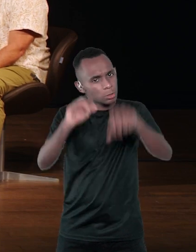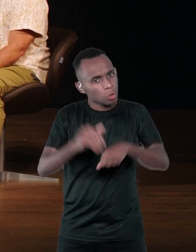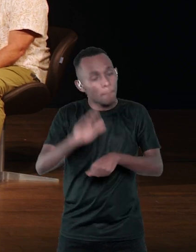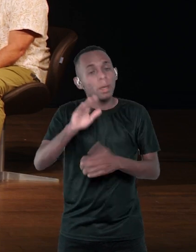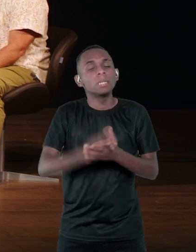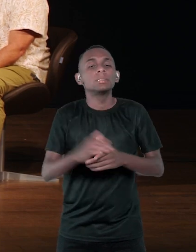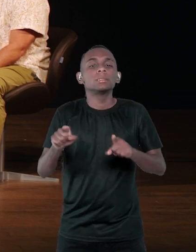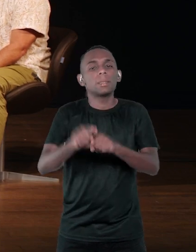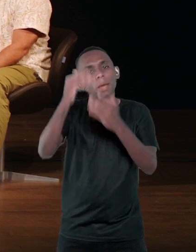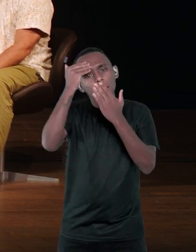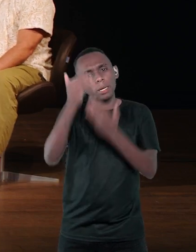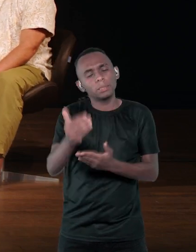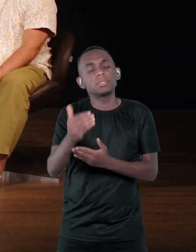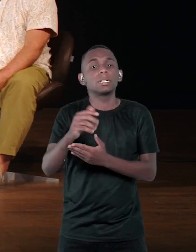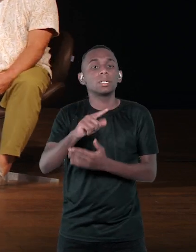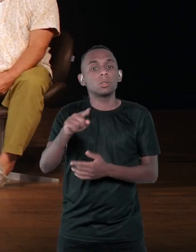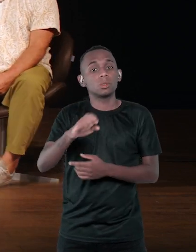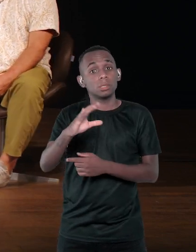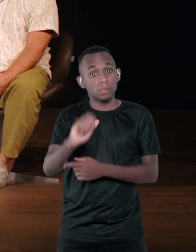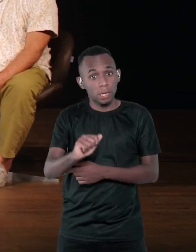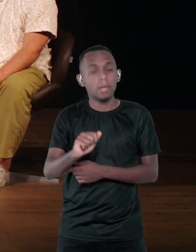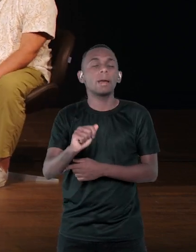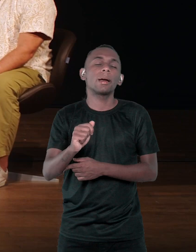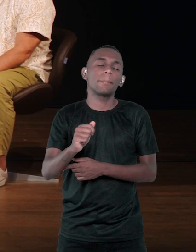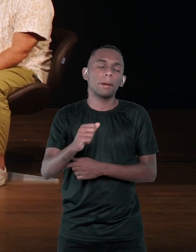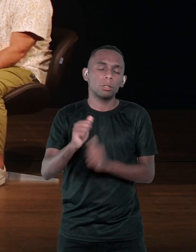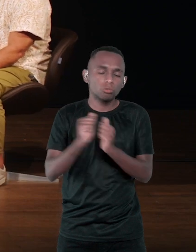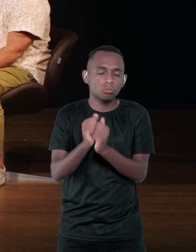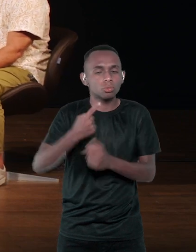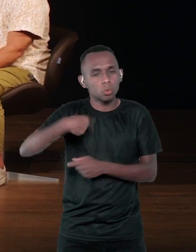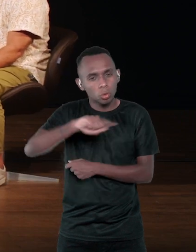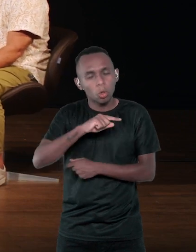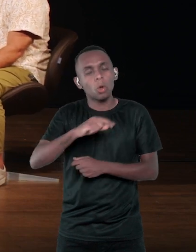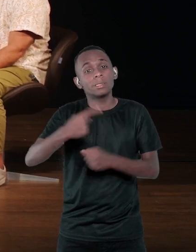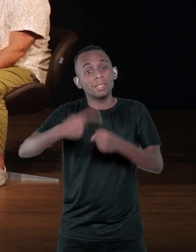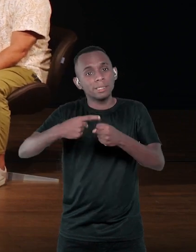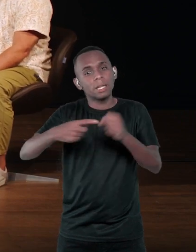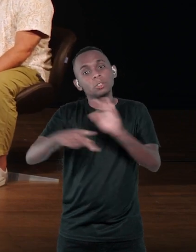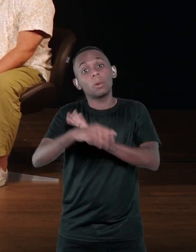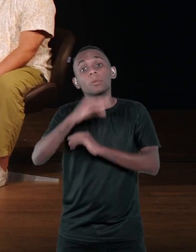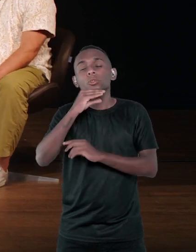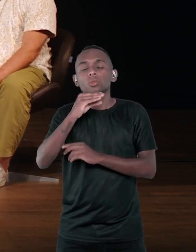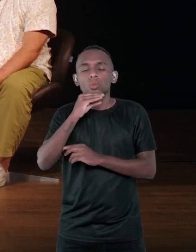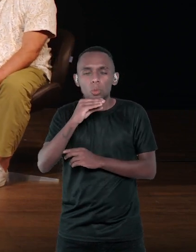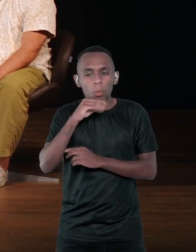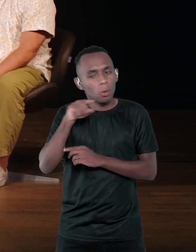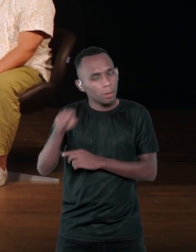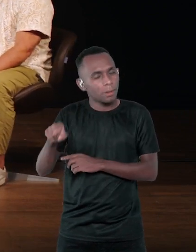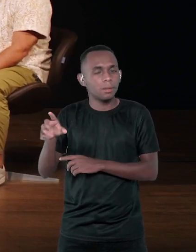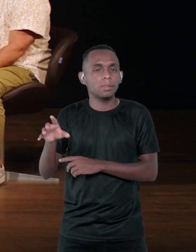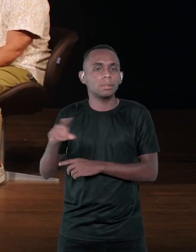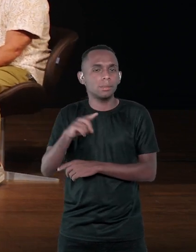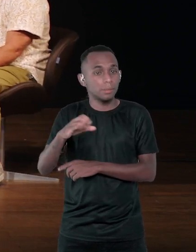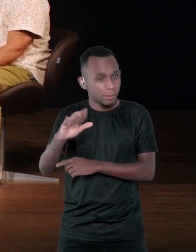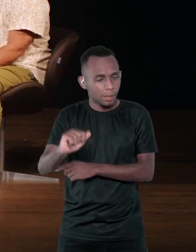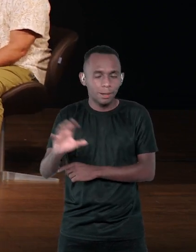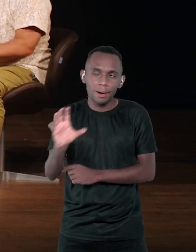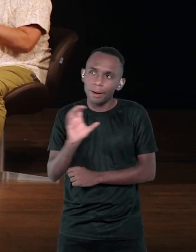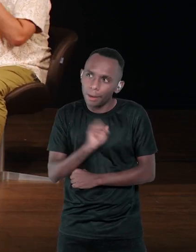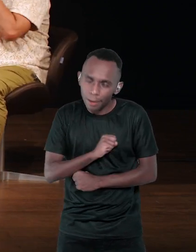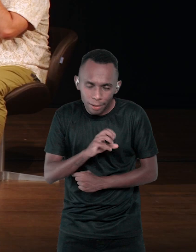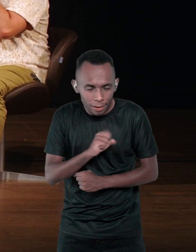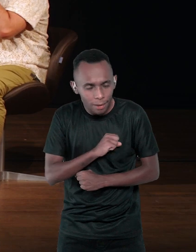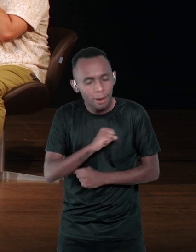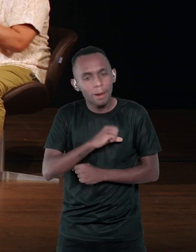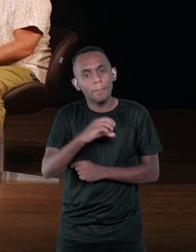Agradecer o Zeca por estar conosco na cidade do Drummond, o Zeca que é um apaixonado por Drummond também, já soube de